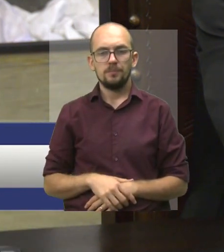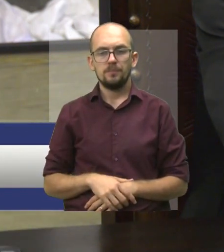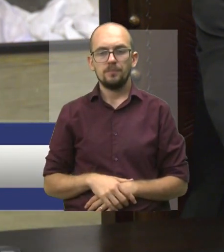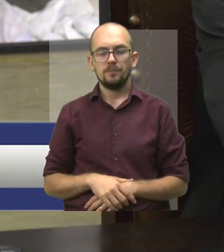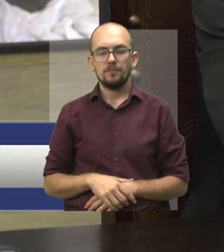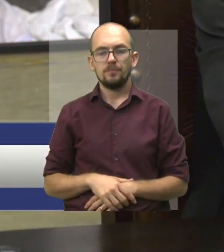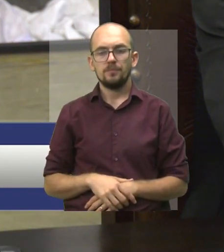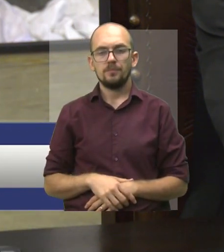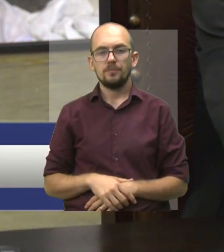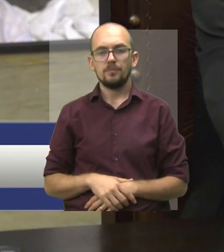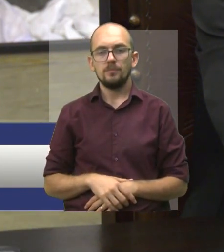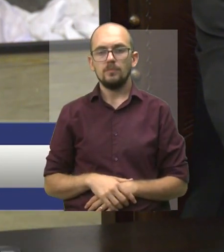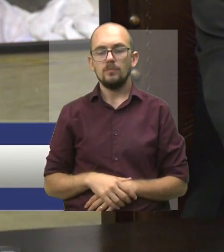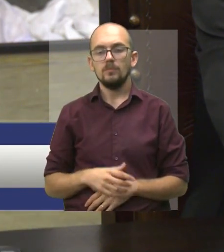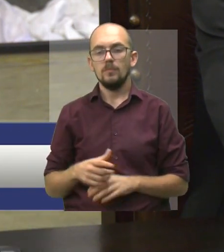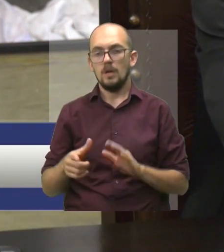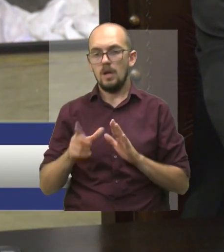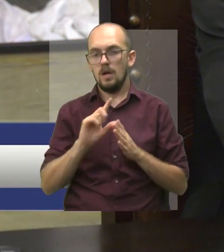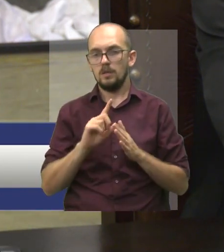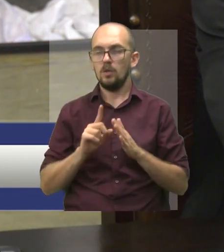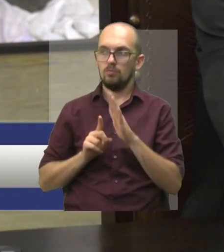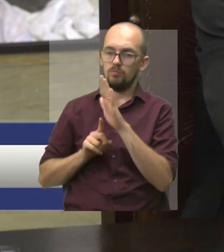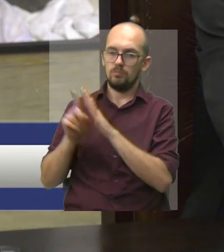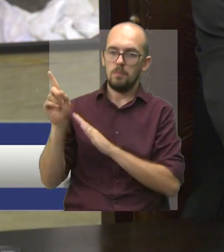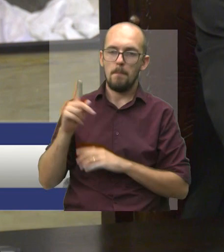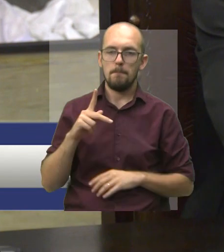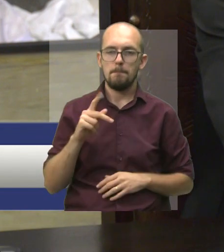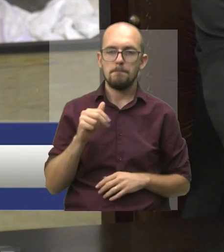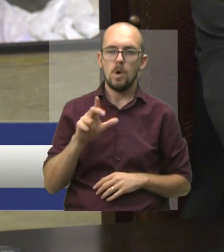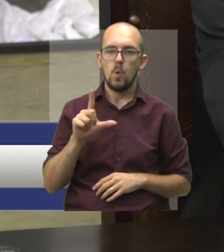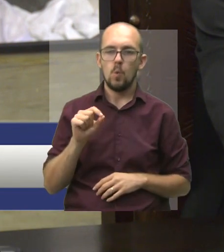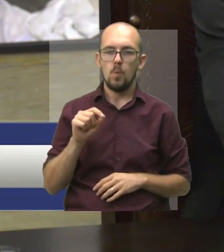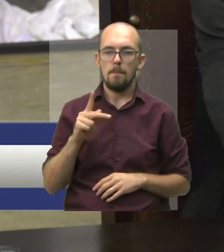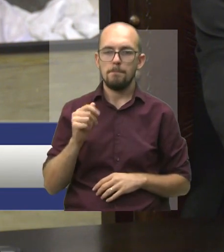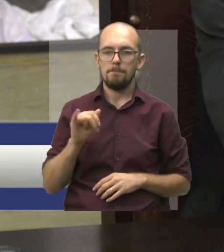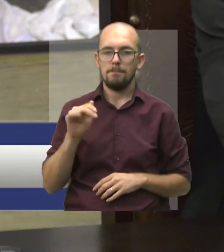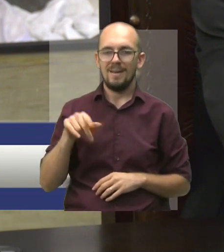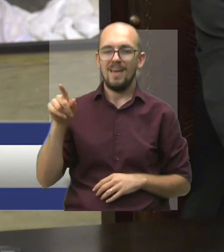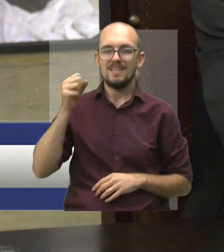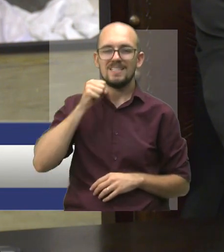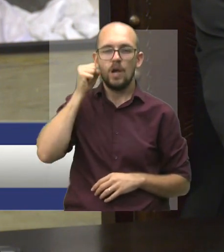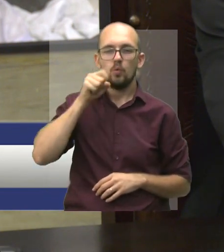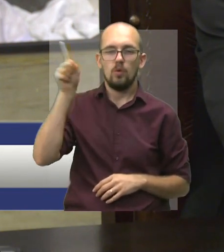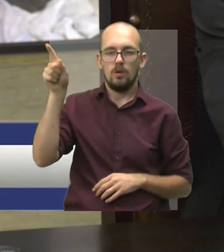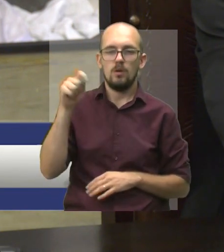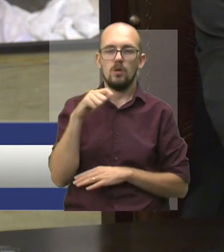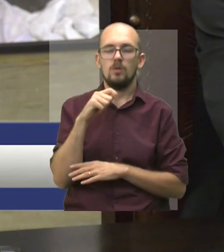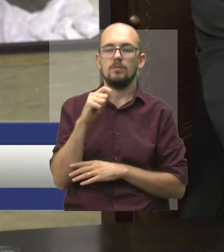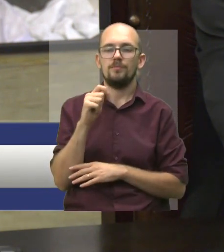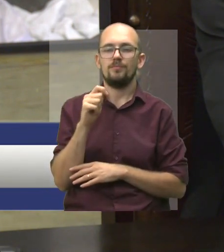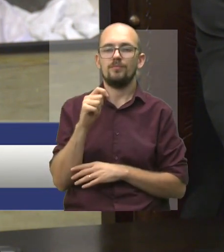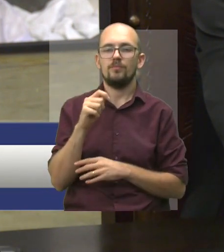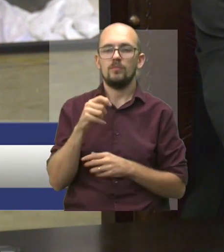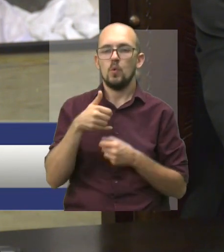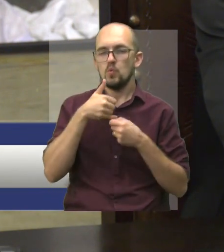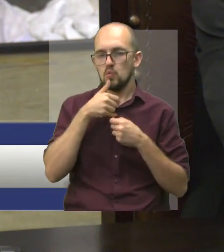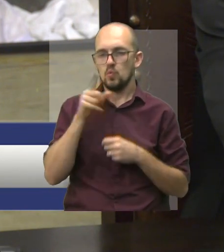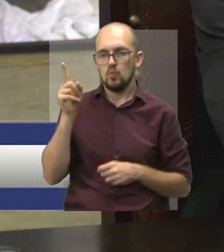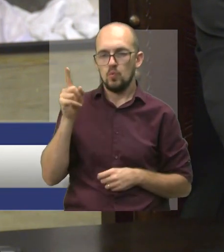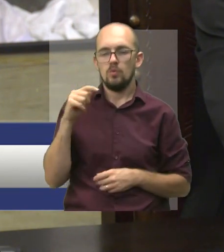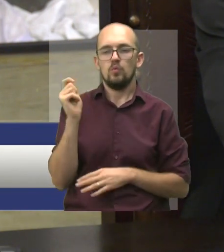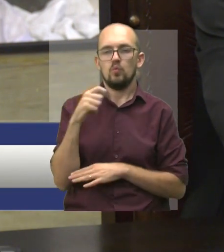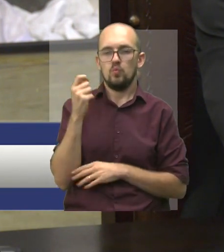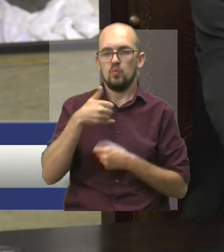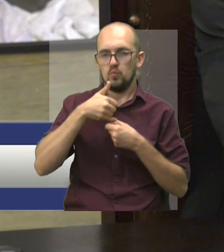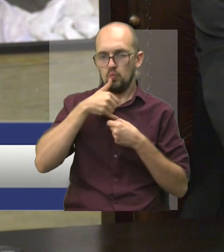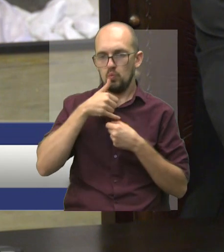Nós consultamos o Paulo Paim, que é senador pelo Rio Grande do Sul, não tem nada a ver com São Paulo, o Rio Grande do Sul, mas é um defensor